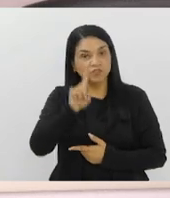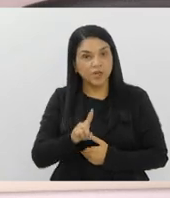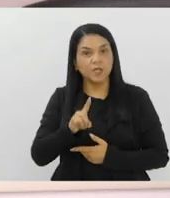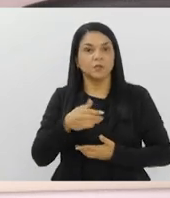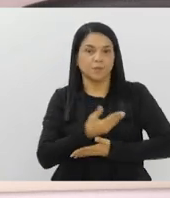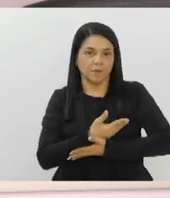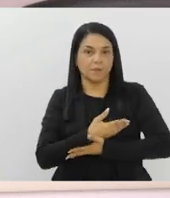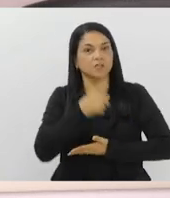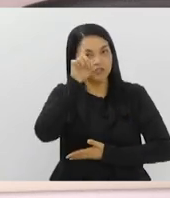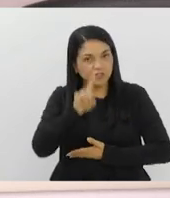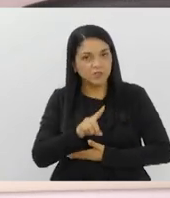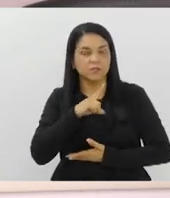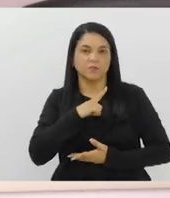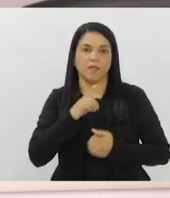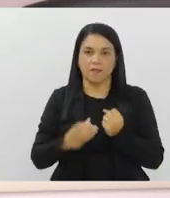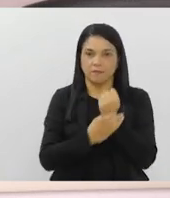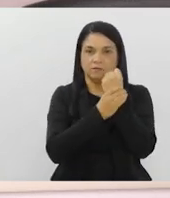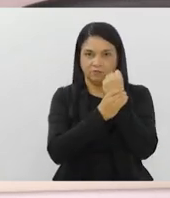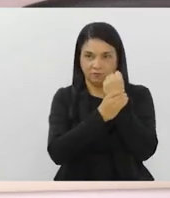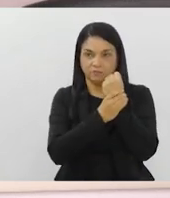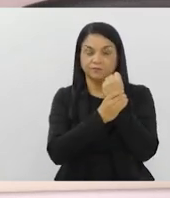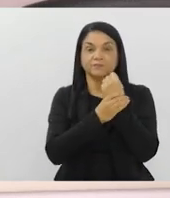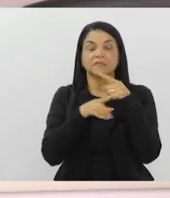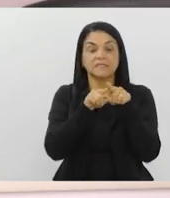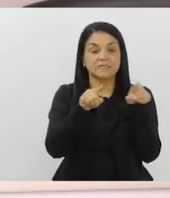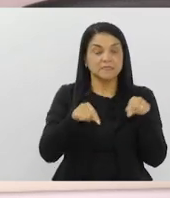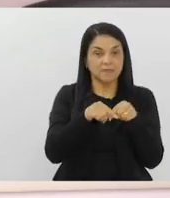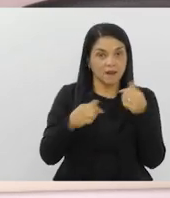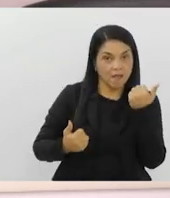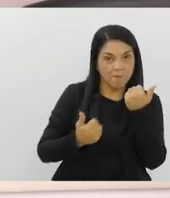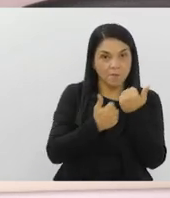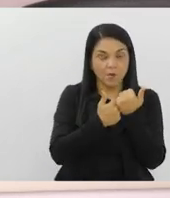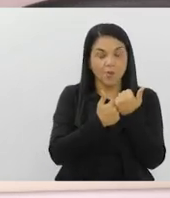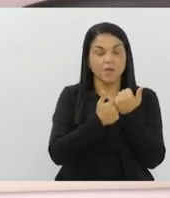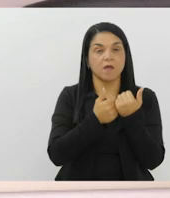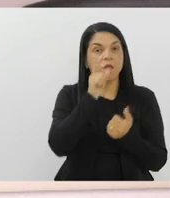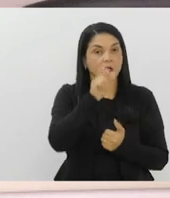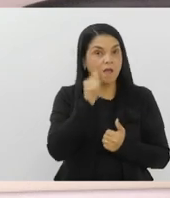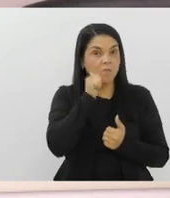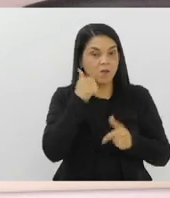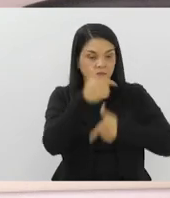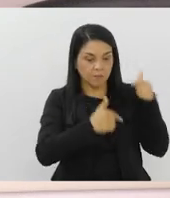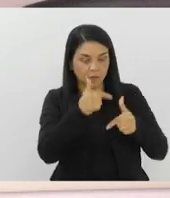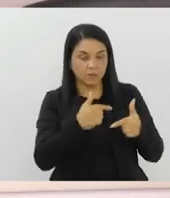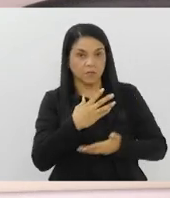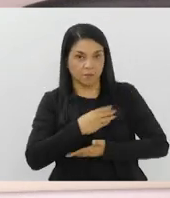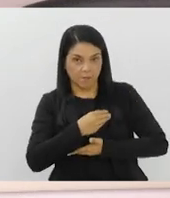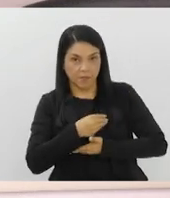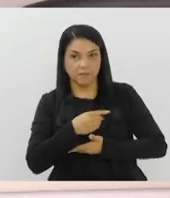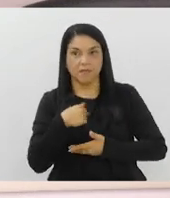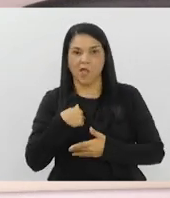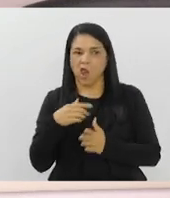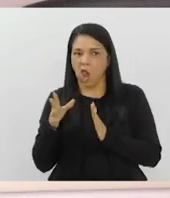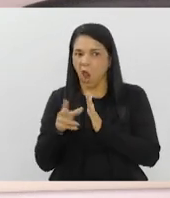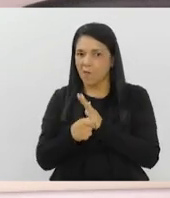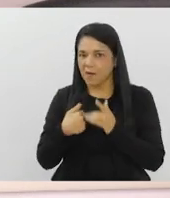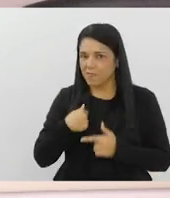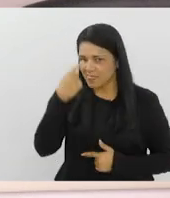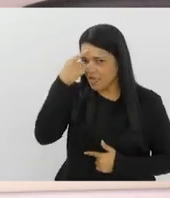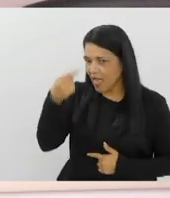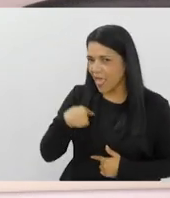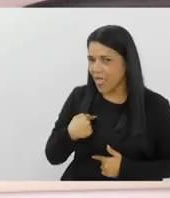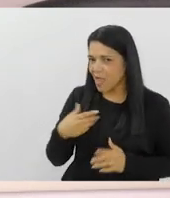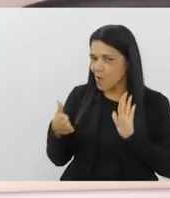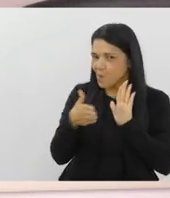outra questão que a gente fomenta, salas de apoio à mulher trabalhadora que amamenta. E aí roubaram a minha ideia, porque eu ia fazer uma proposta